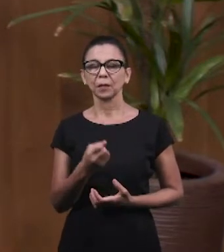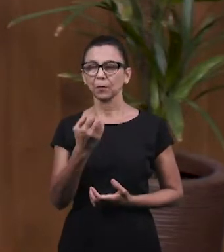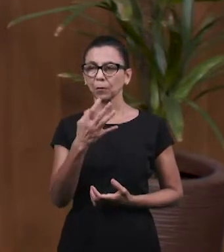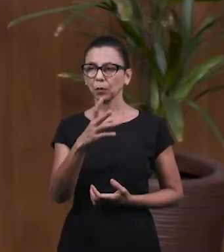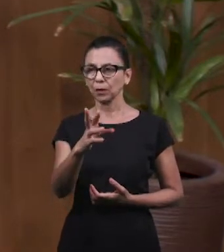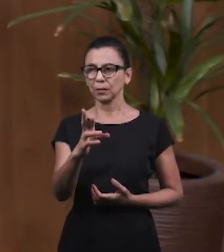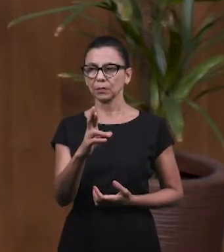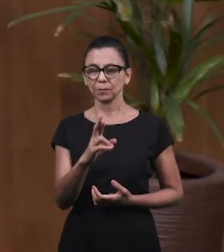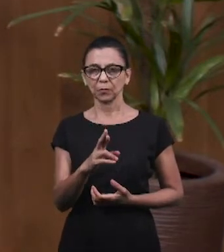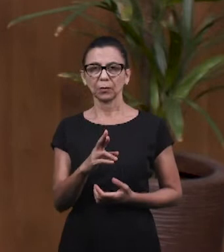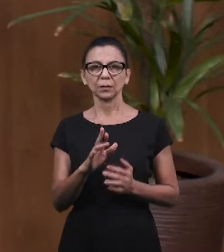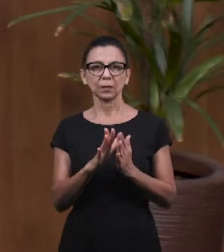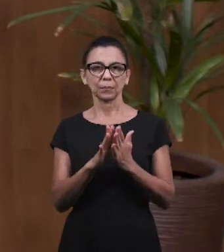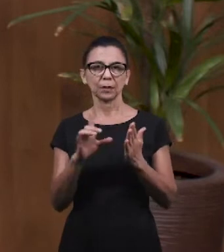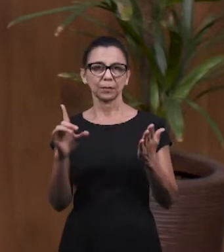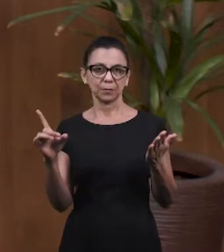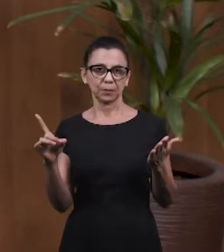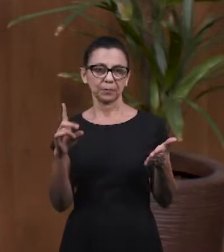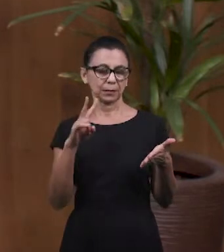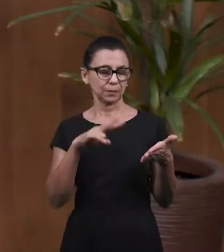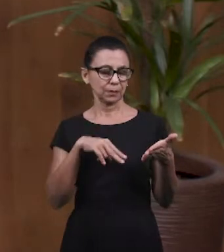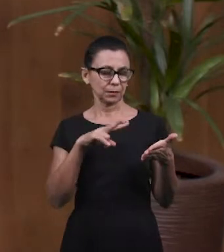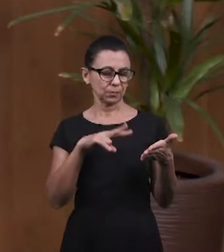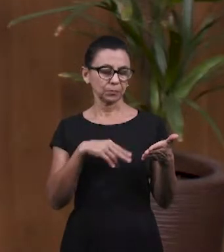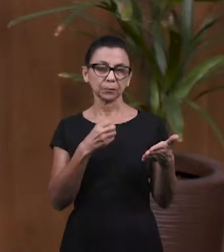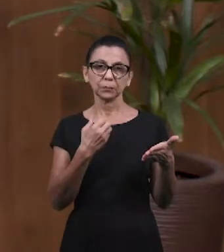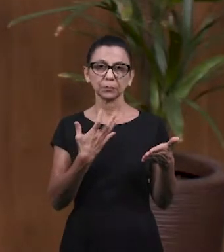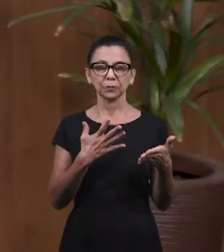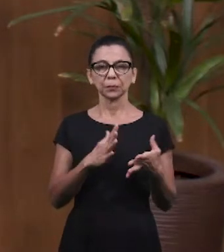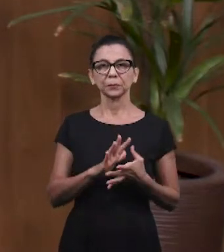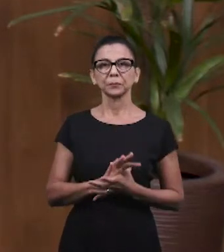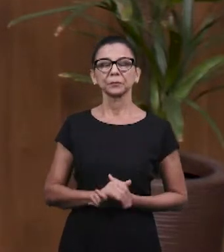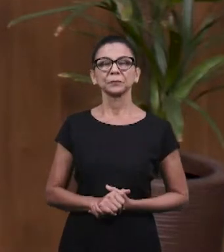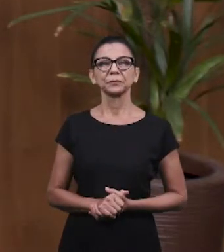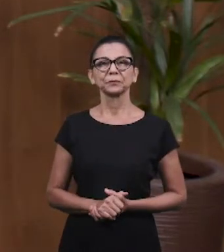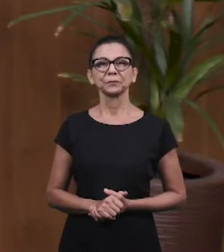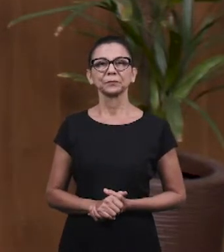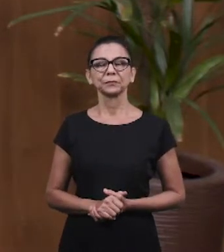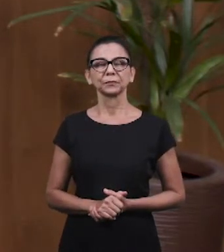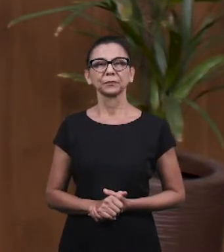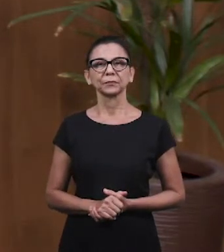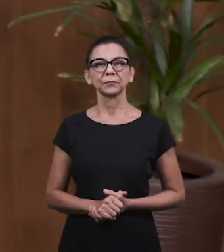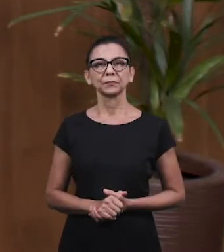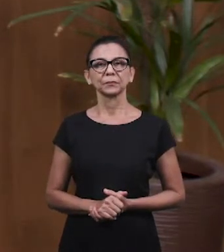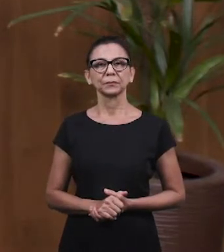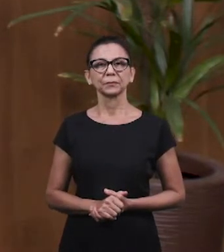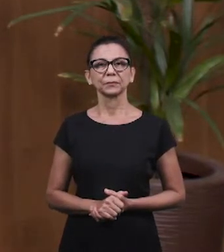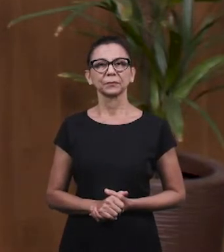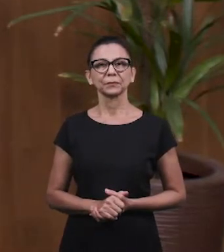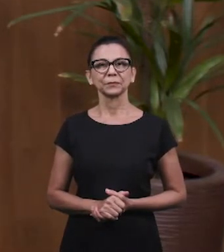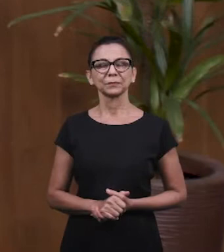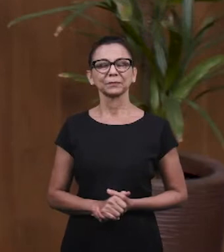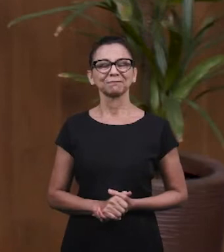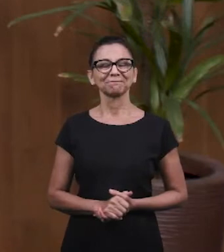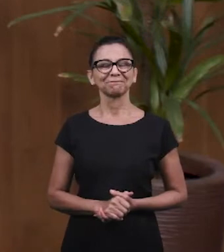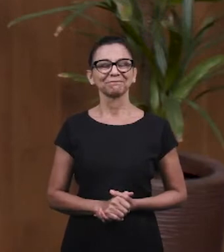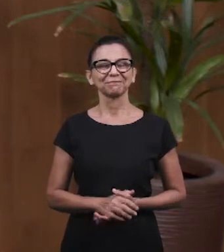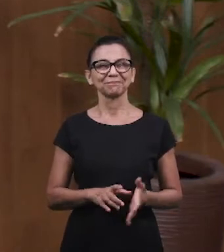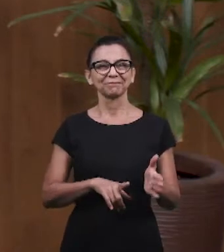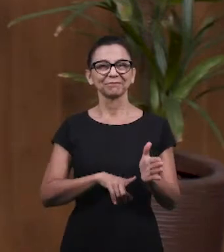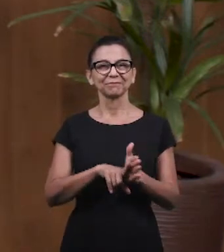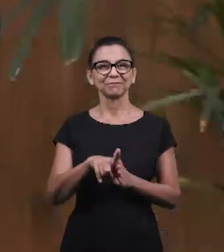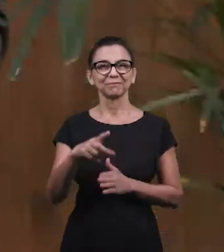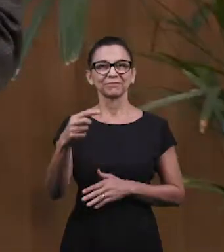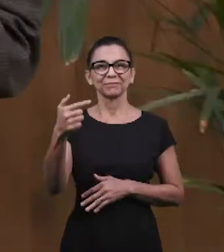com a Bíblia aberta e lendo a palavra do Senhor. Muito boa a sua participação, viu? Glória a Deus. Agora iremos para a nossa sétima